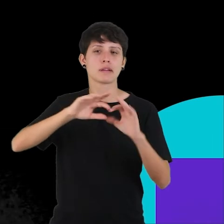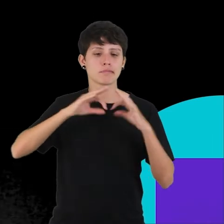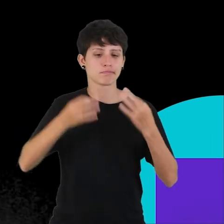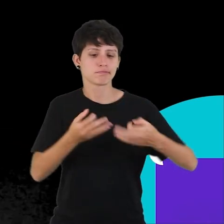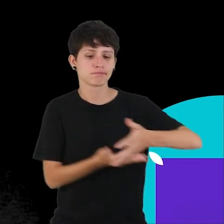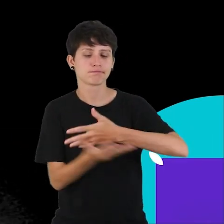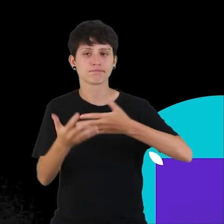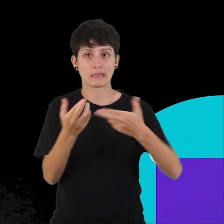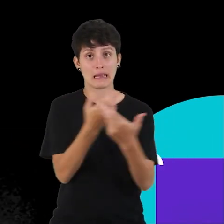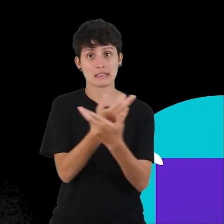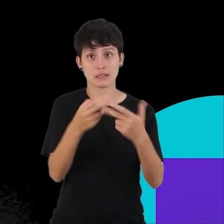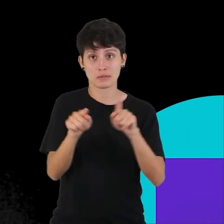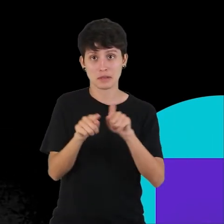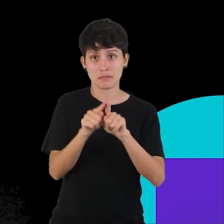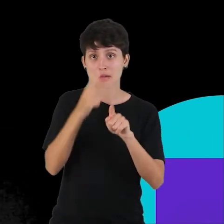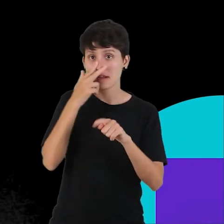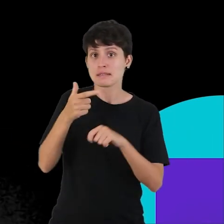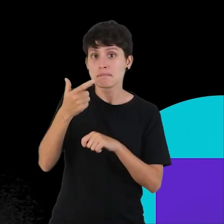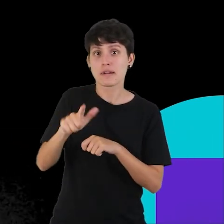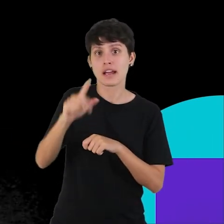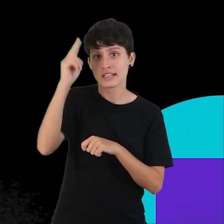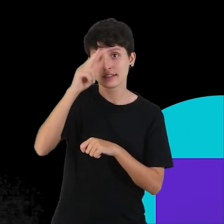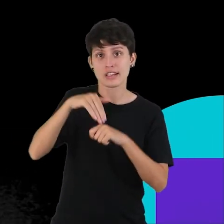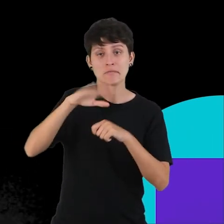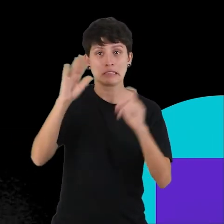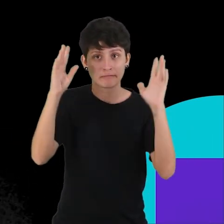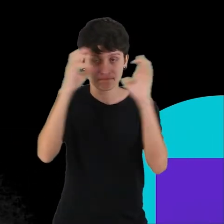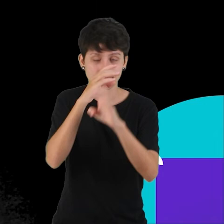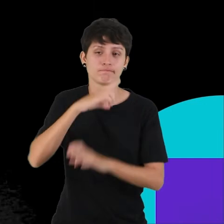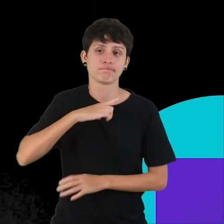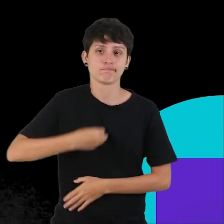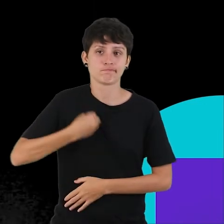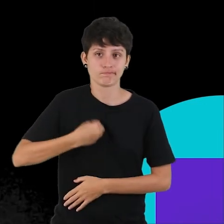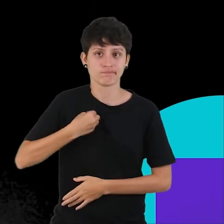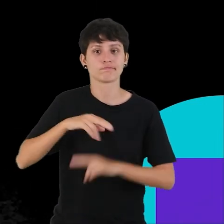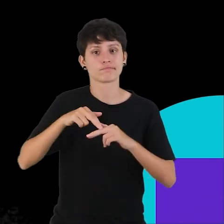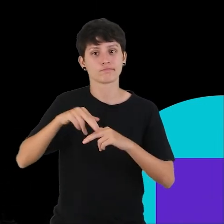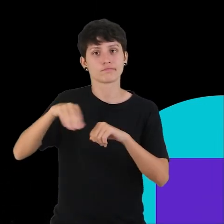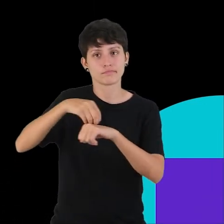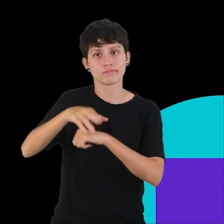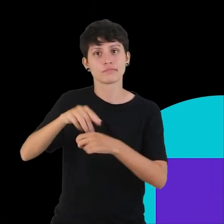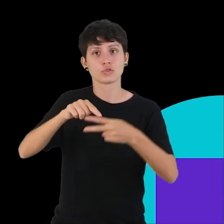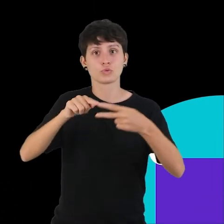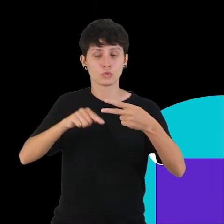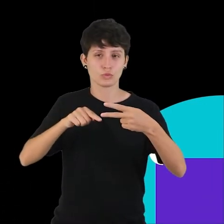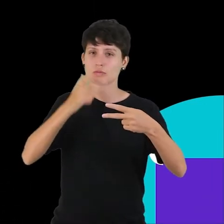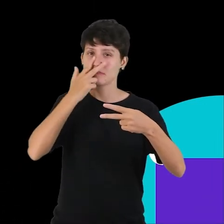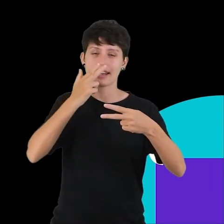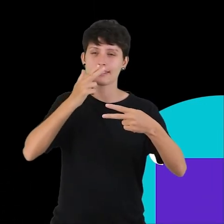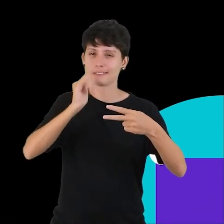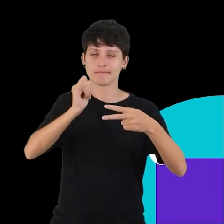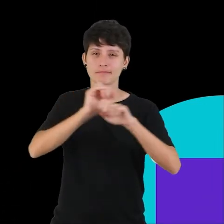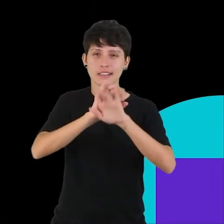quase como se fossem esses organismos, né? No sentido de que é uma coisa quase viva, que acontece quando várias histórias se